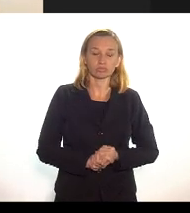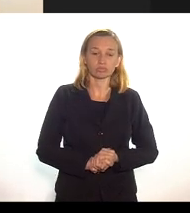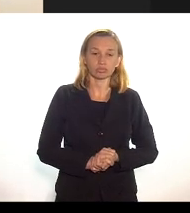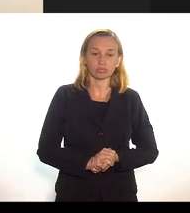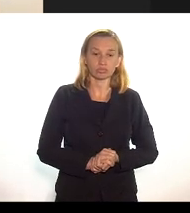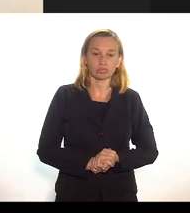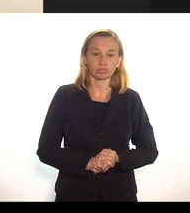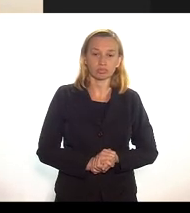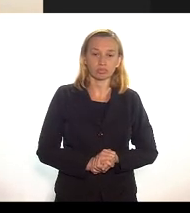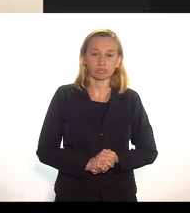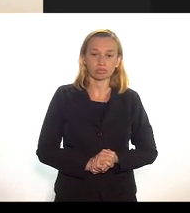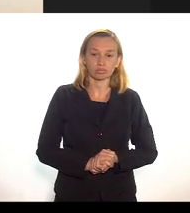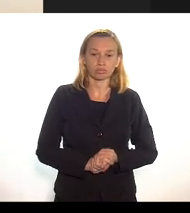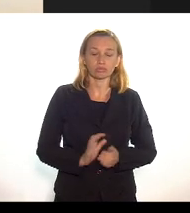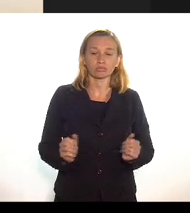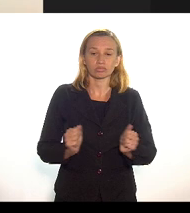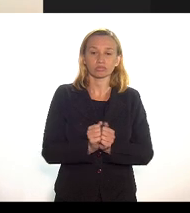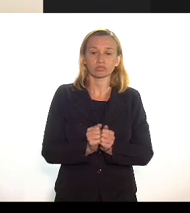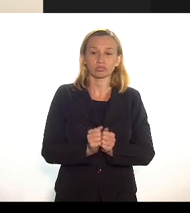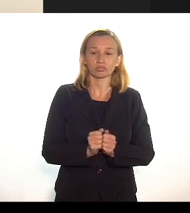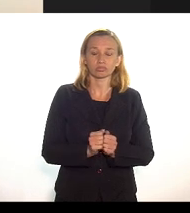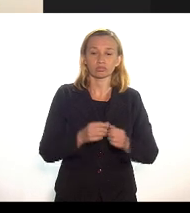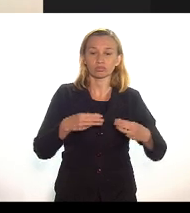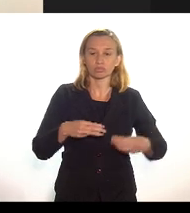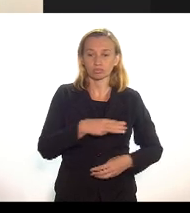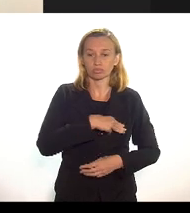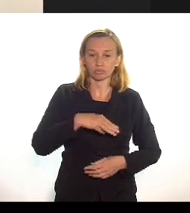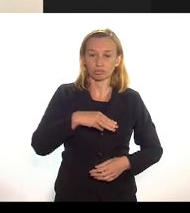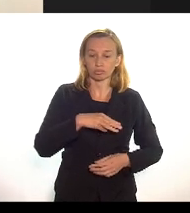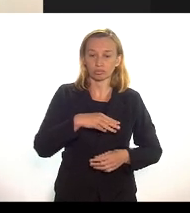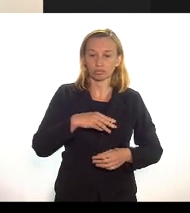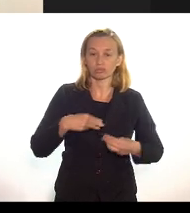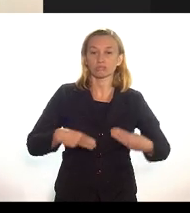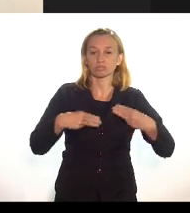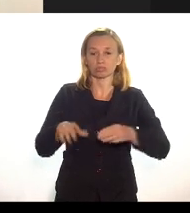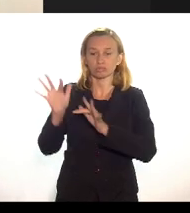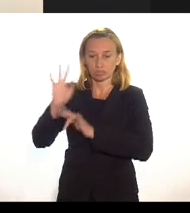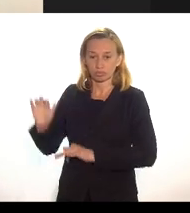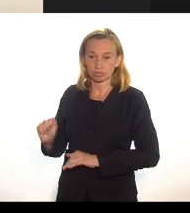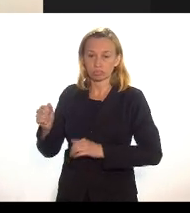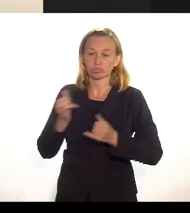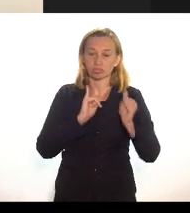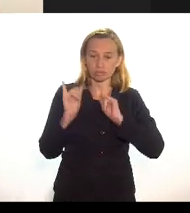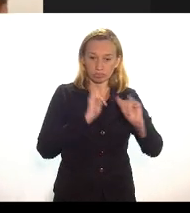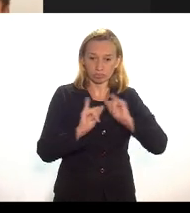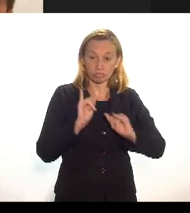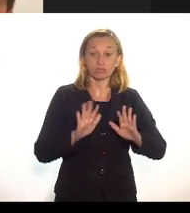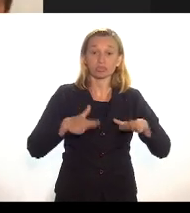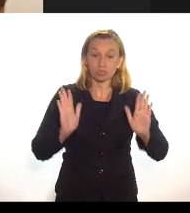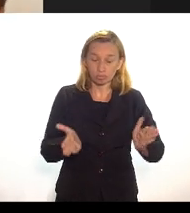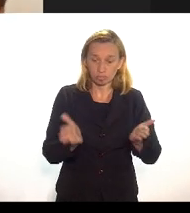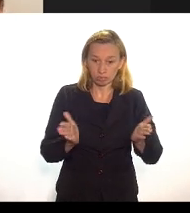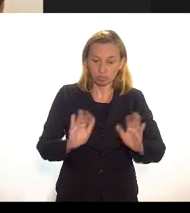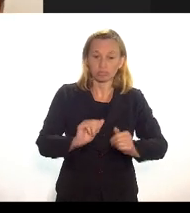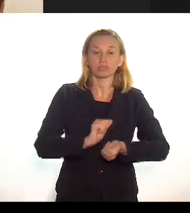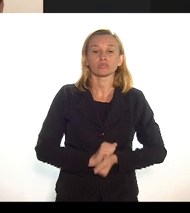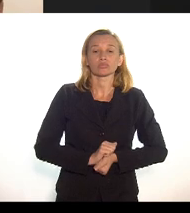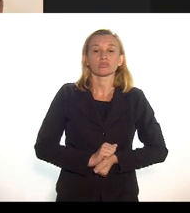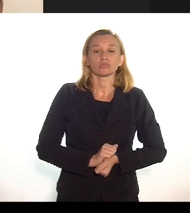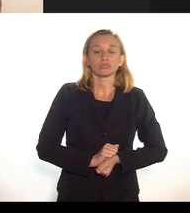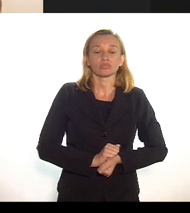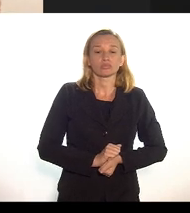a gente busque, junto ao Ministério da Fazenda, essa informação. Gente, eu acho que é isso.